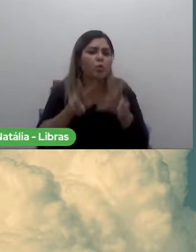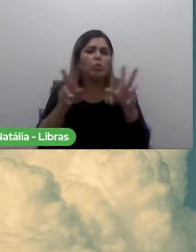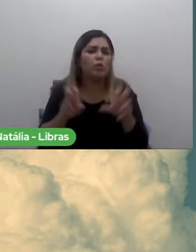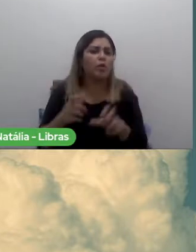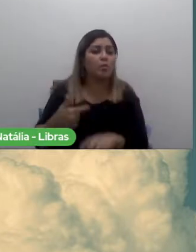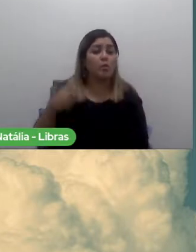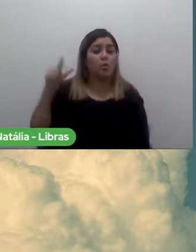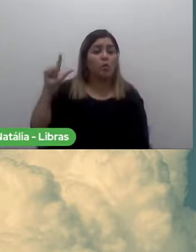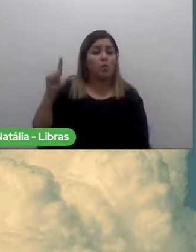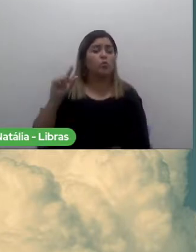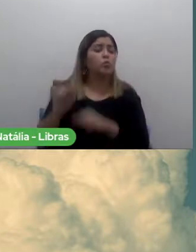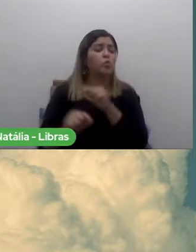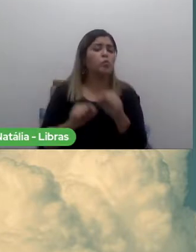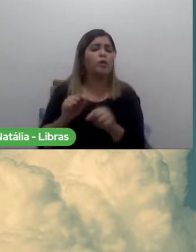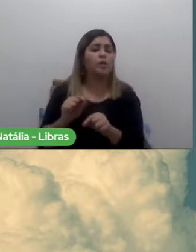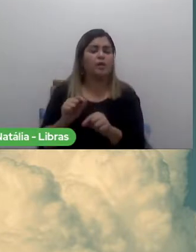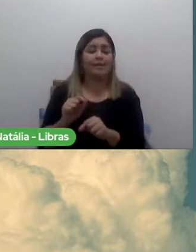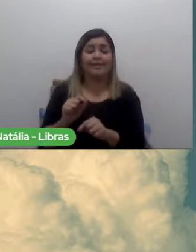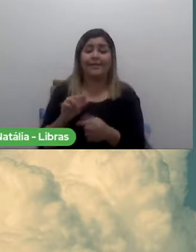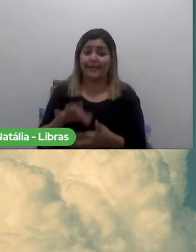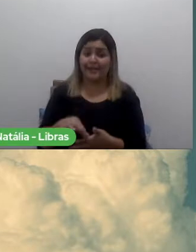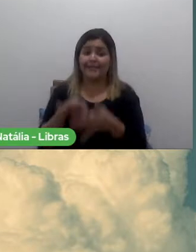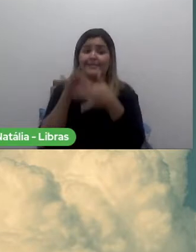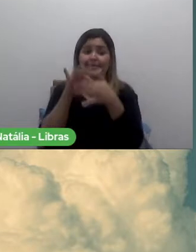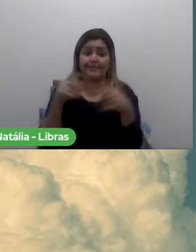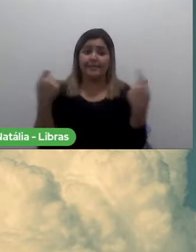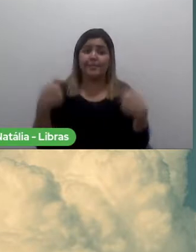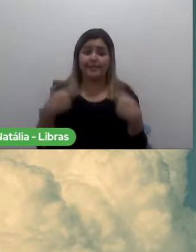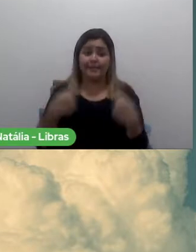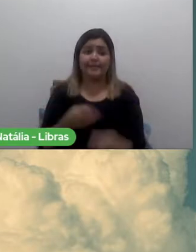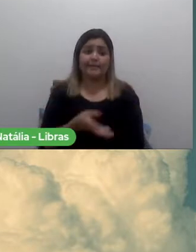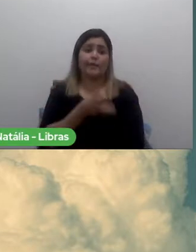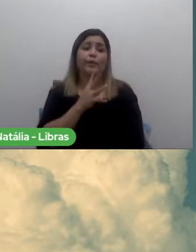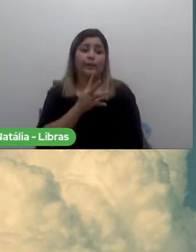tipo de conhecimento, a liderança tem que garantir que isso seja